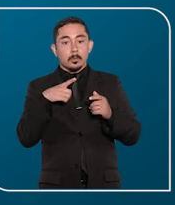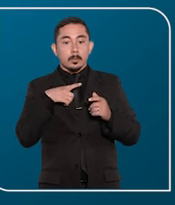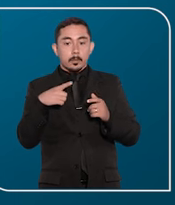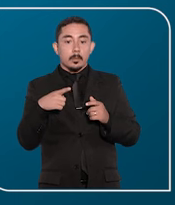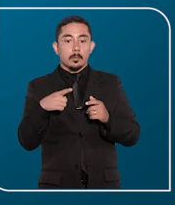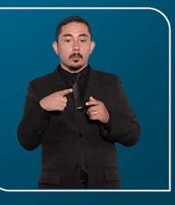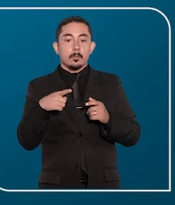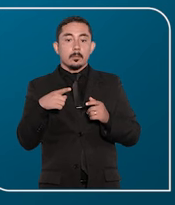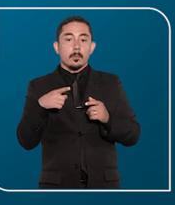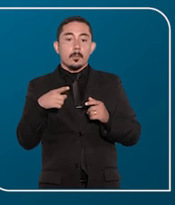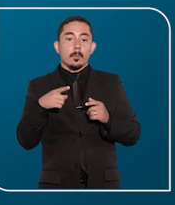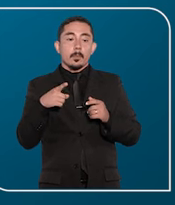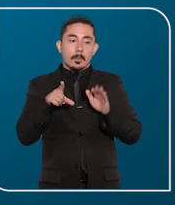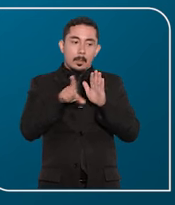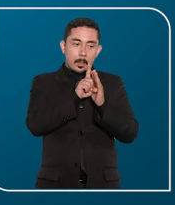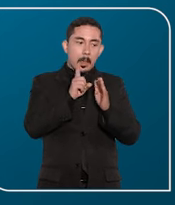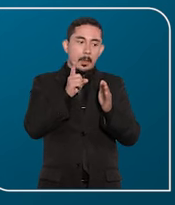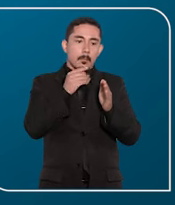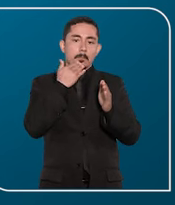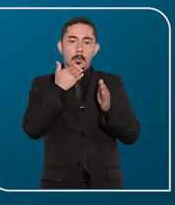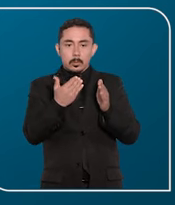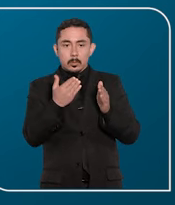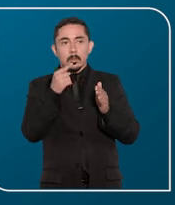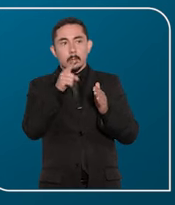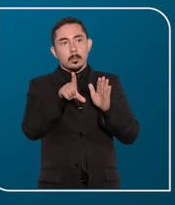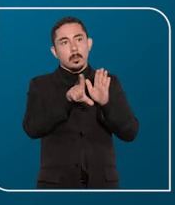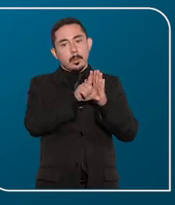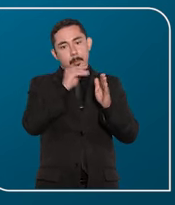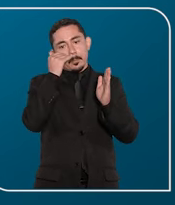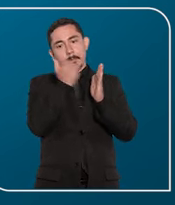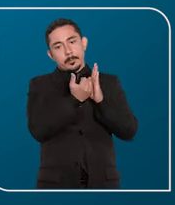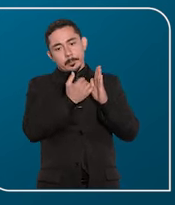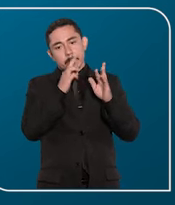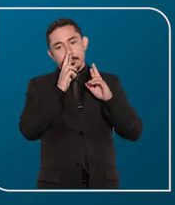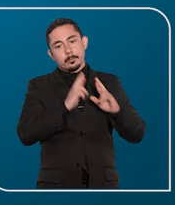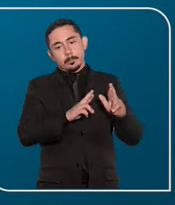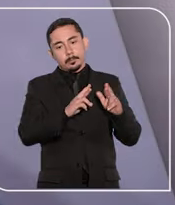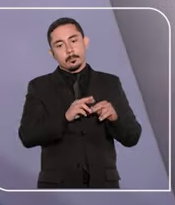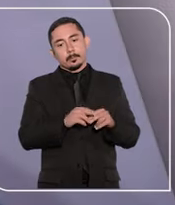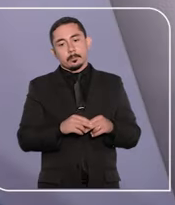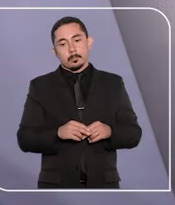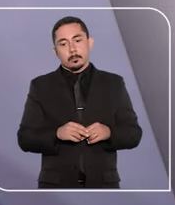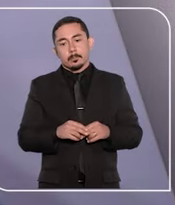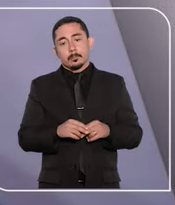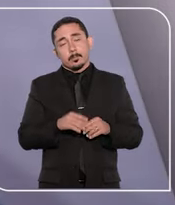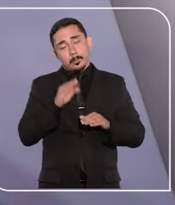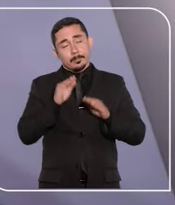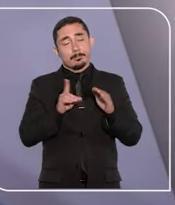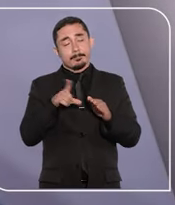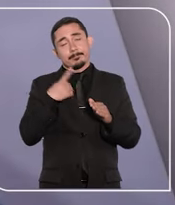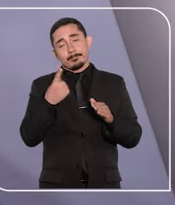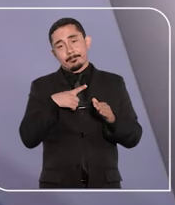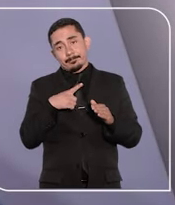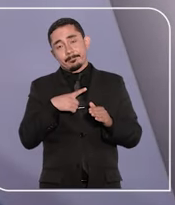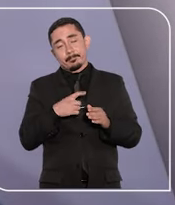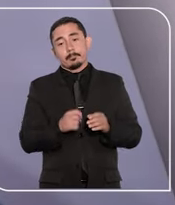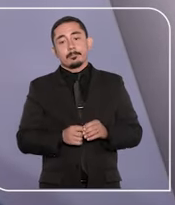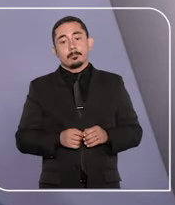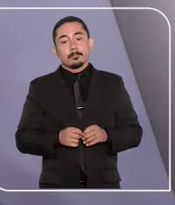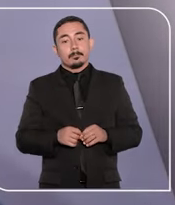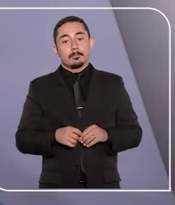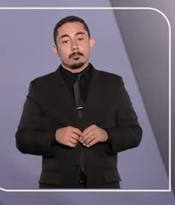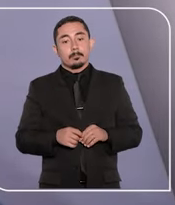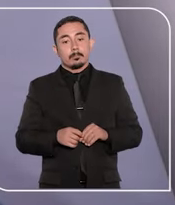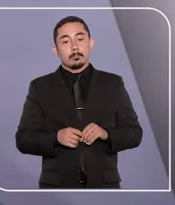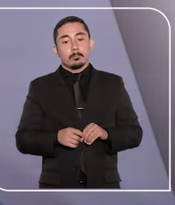lei seja obedecida, com que a lei seja respeitada. Infelizmente, a gente ainda tem isso. Bom,